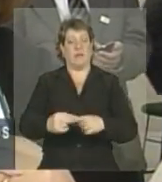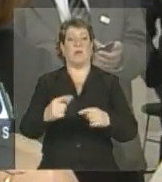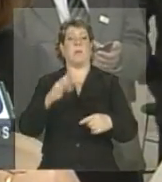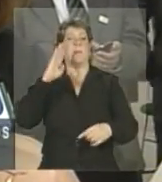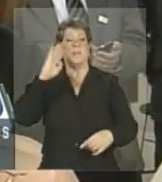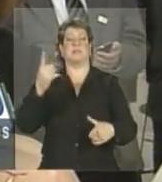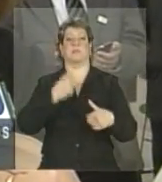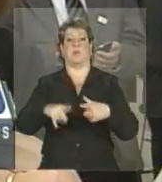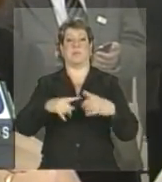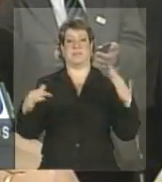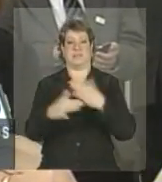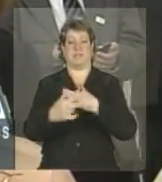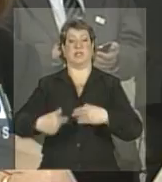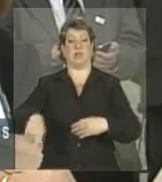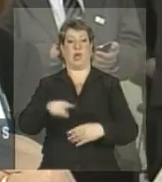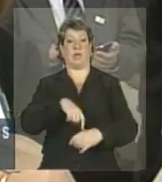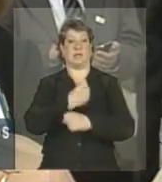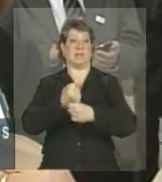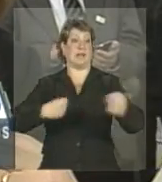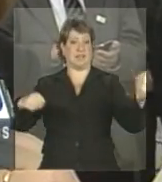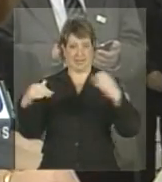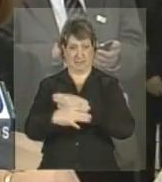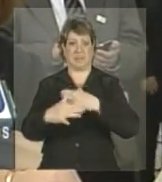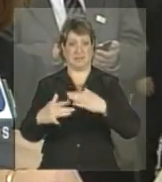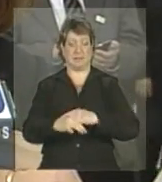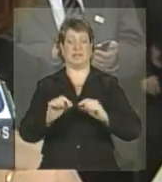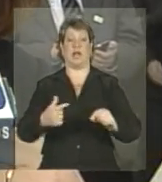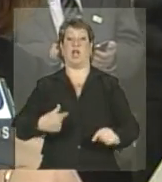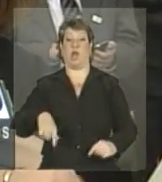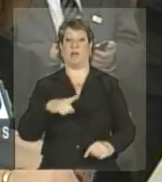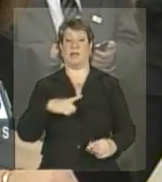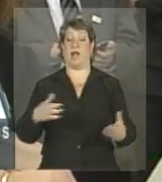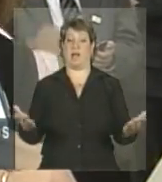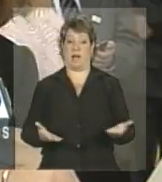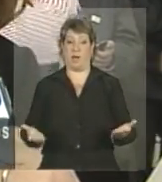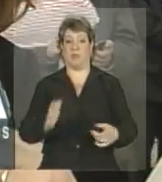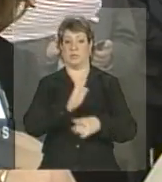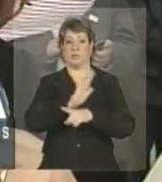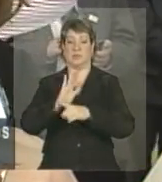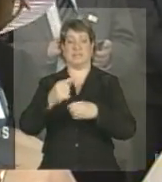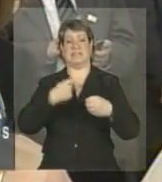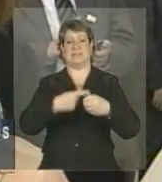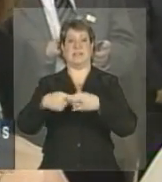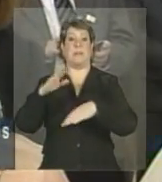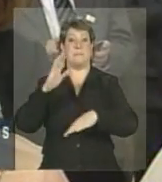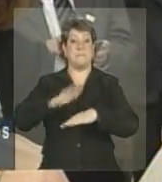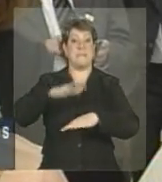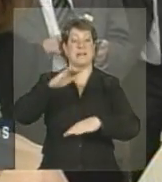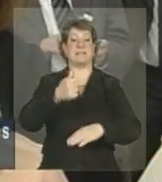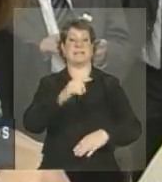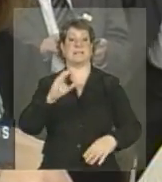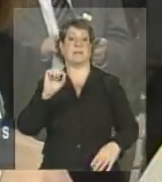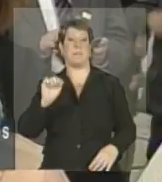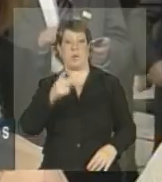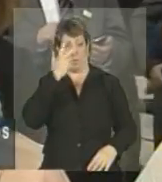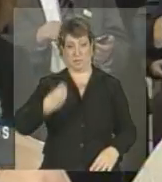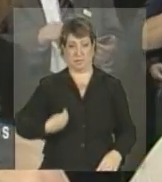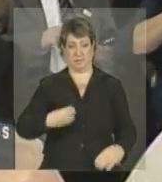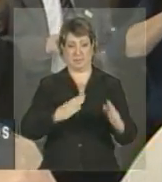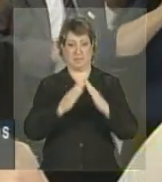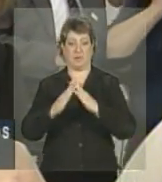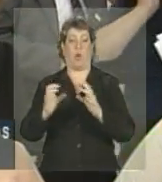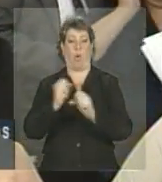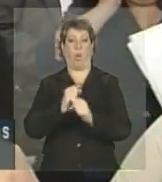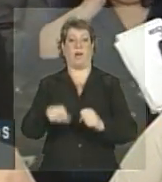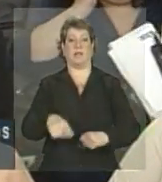problemas urbanos das nossas grandes cidades. E nós estamos então atendendo as cidades com mais de 700 mil habitantes com esses